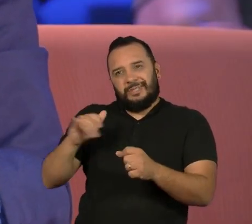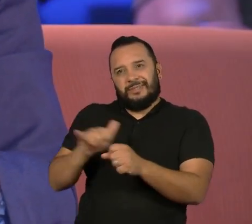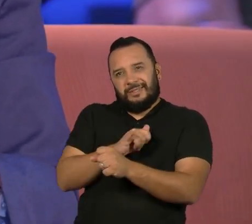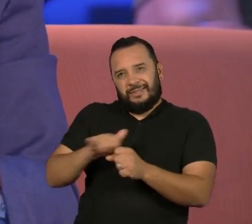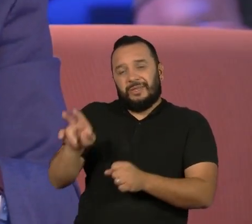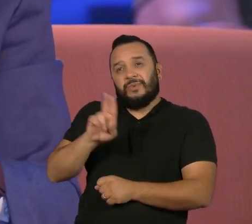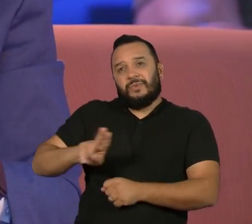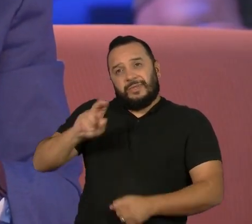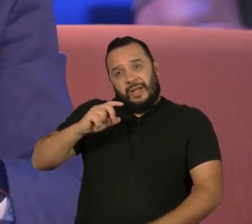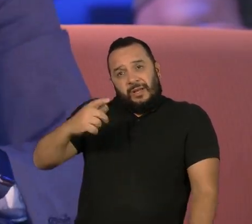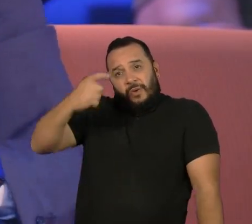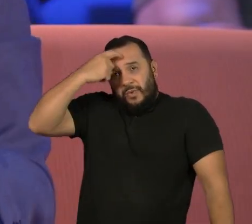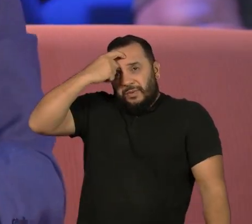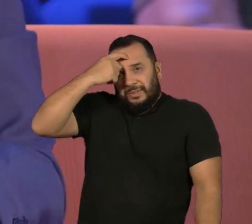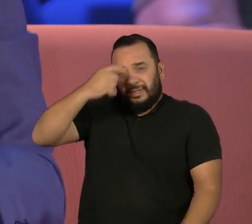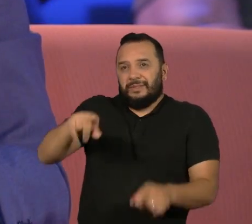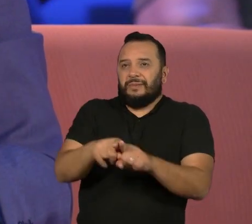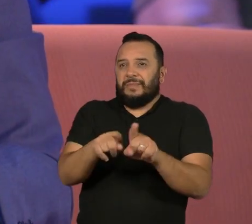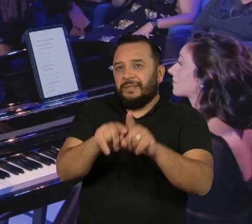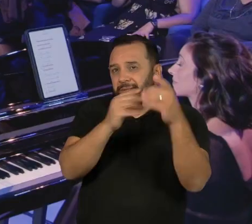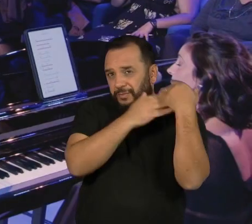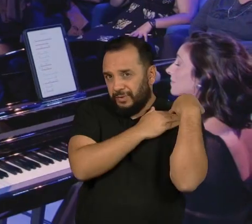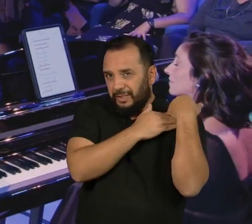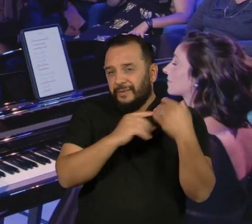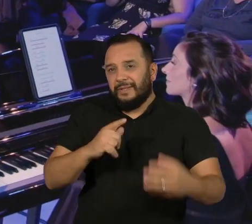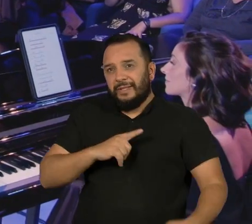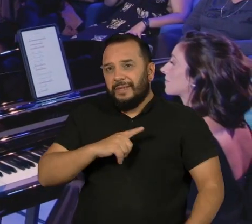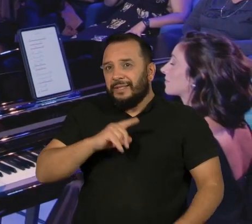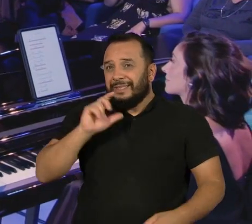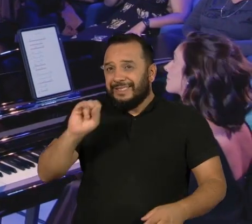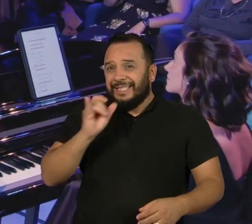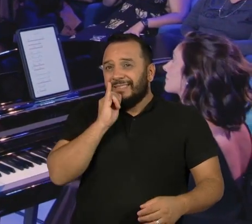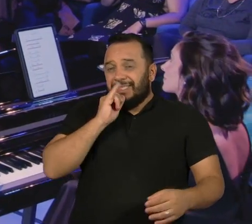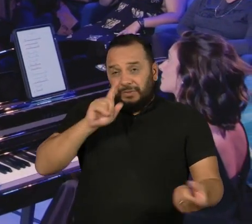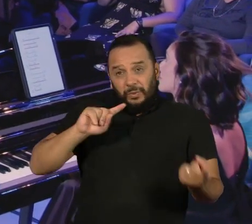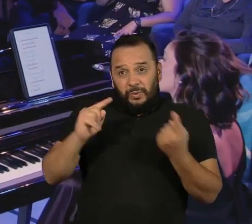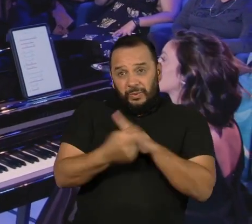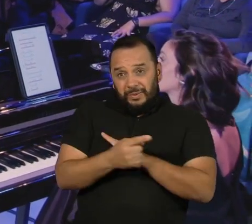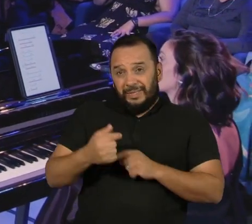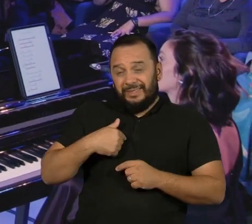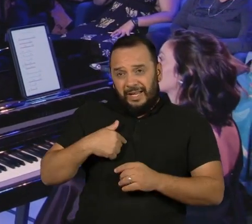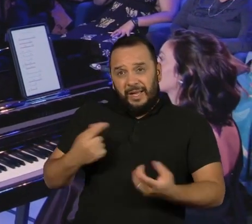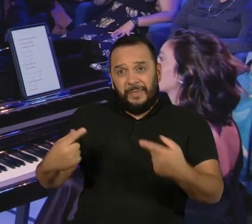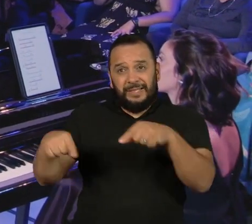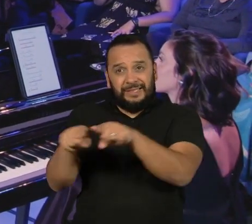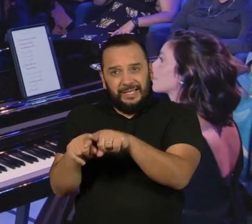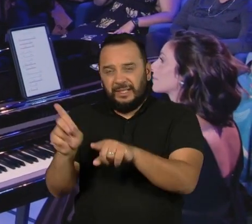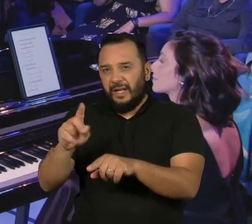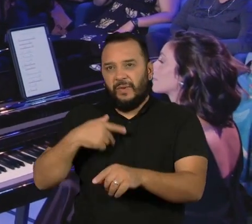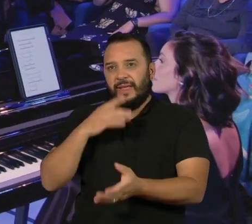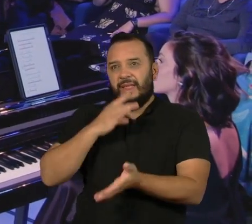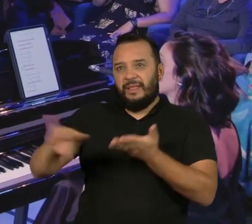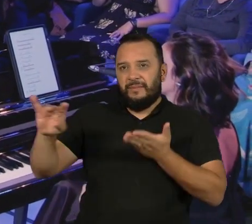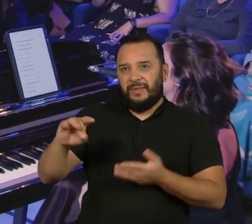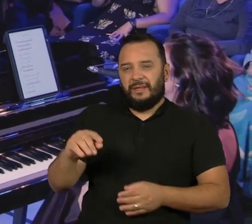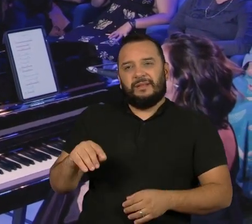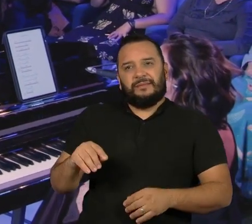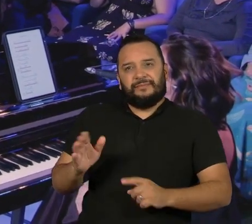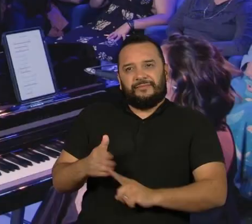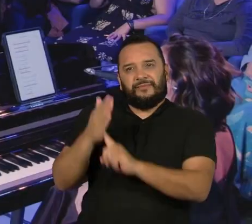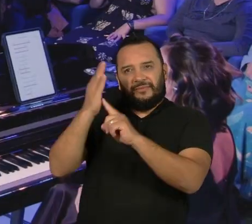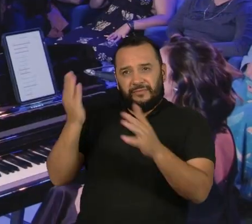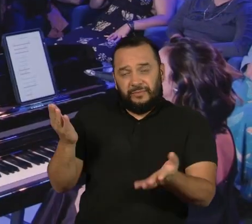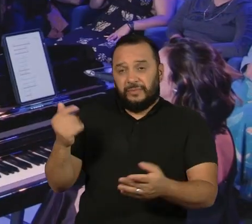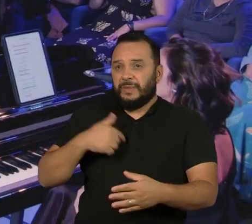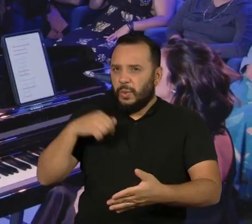forma consciente e responsável. Porque, do contrário, ao invés de uma aliada, ela se torna uma inimiga. Então, da mesma forma que